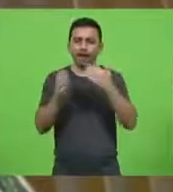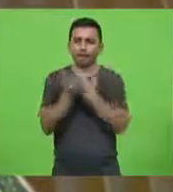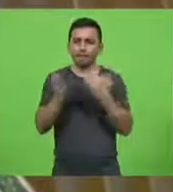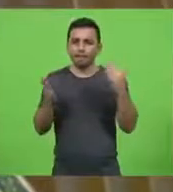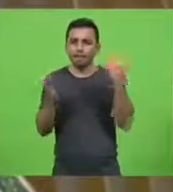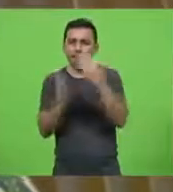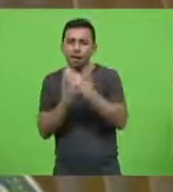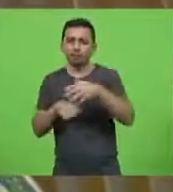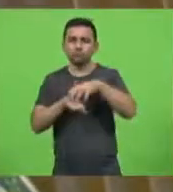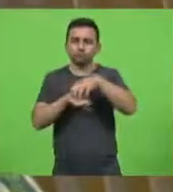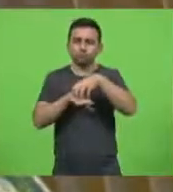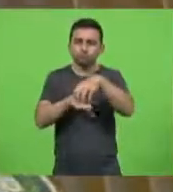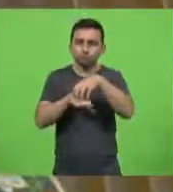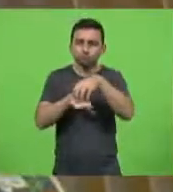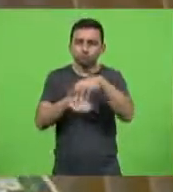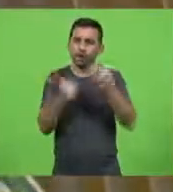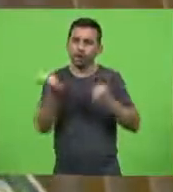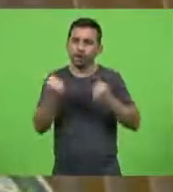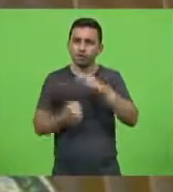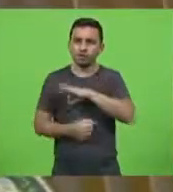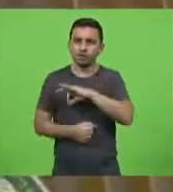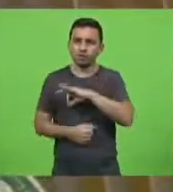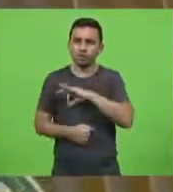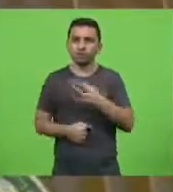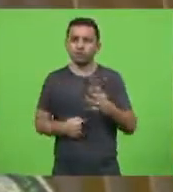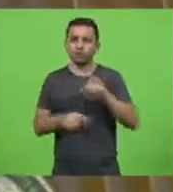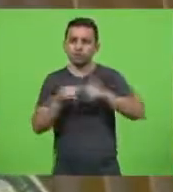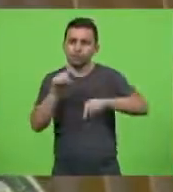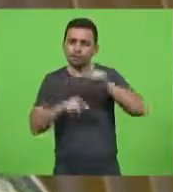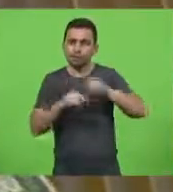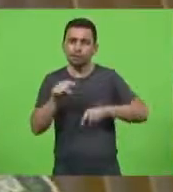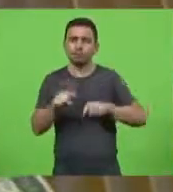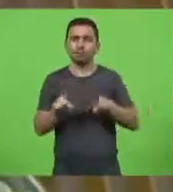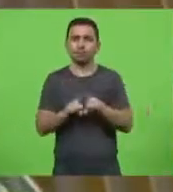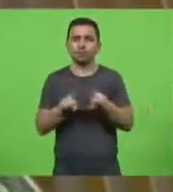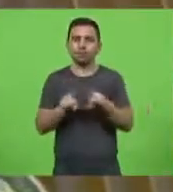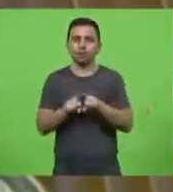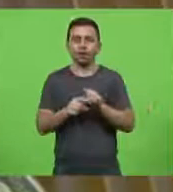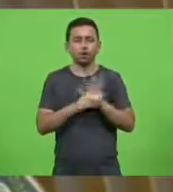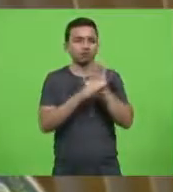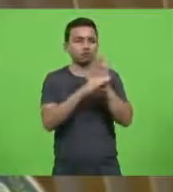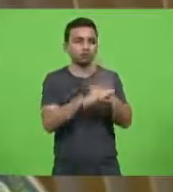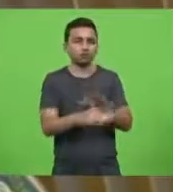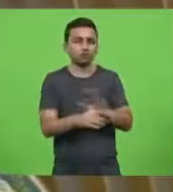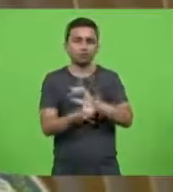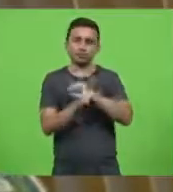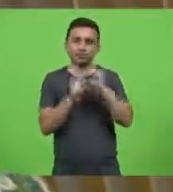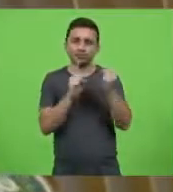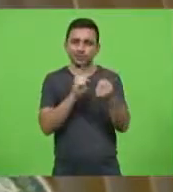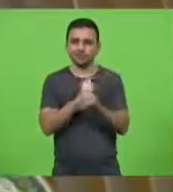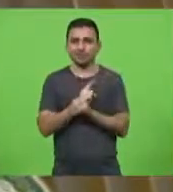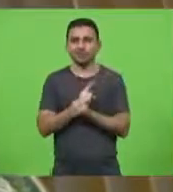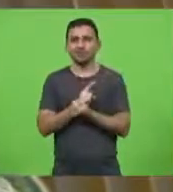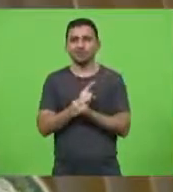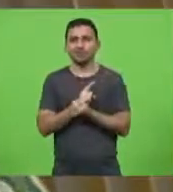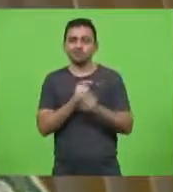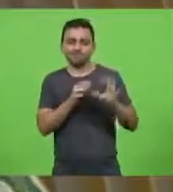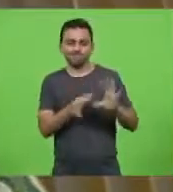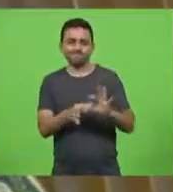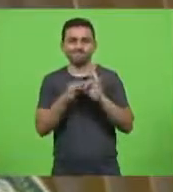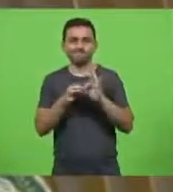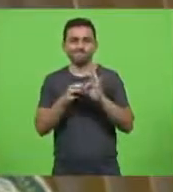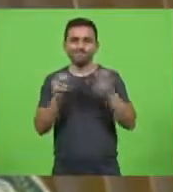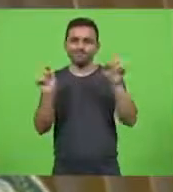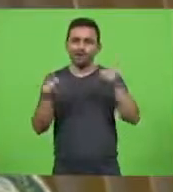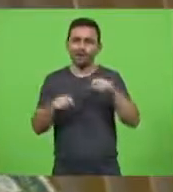quantidade de equipamentos de viaturas e melhora, em consequência, a prestação de serviço a toda a sociedade. E essa parceria é o que faz com que as coisas